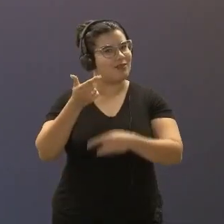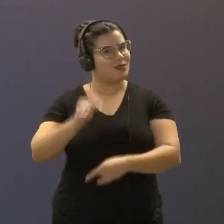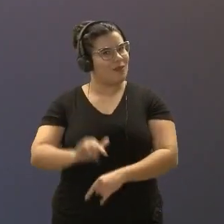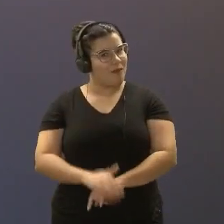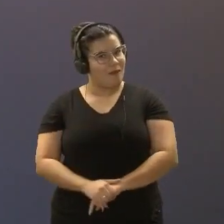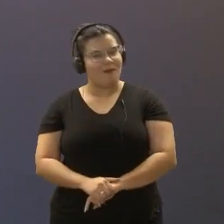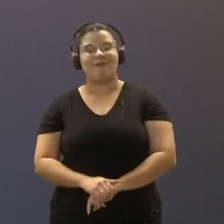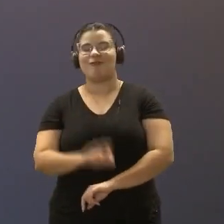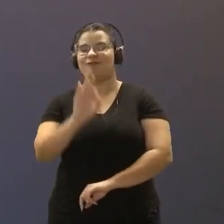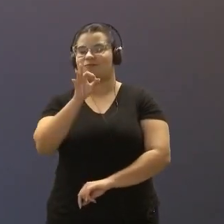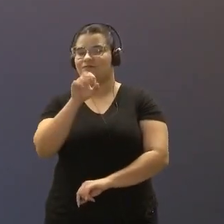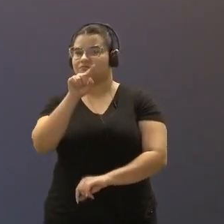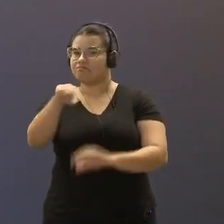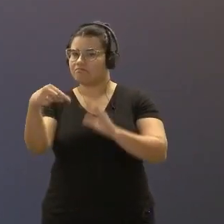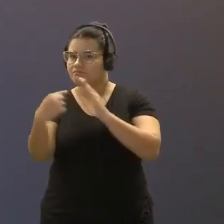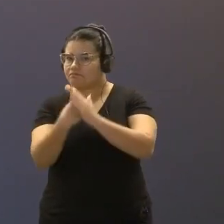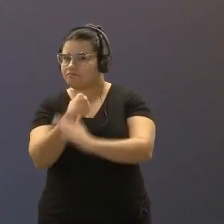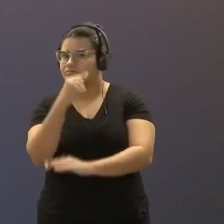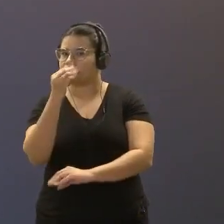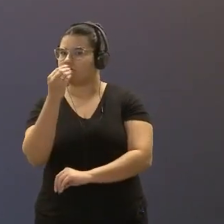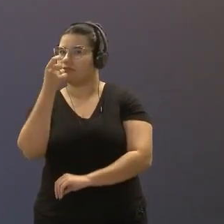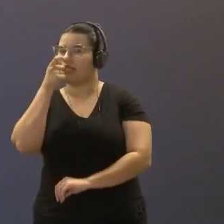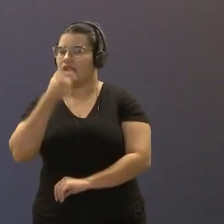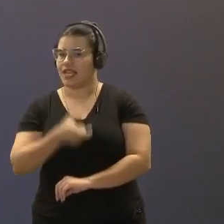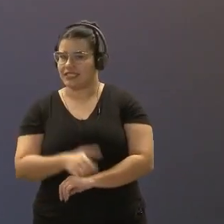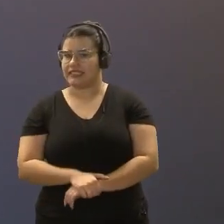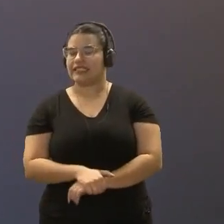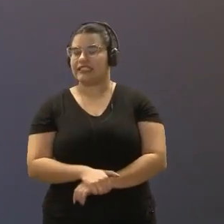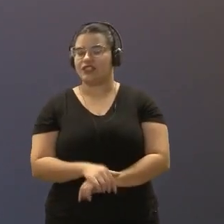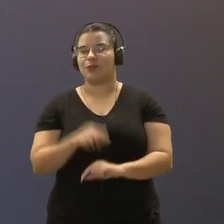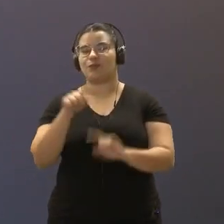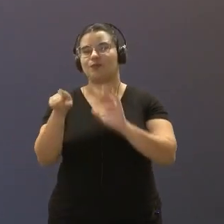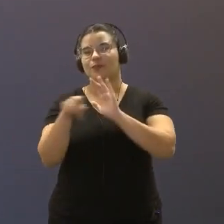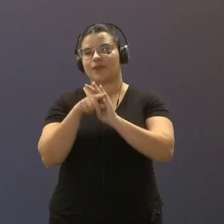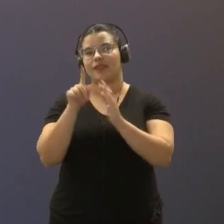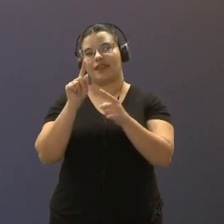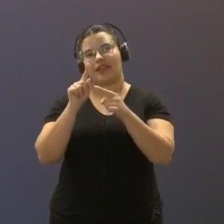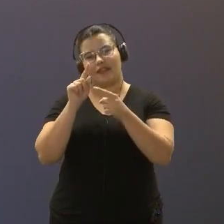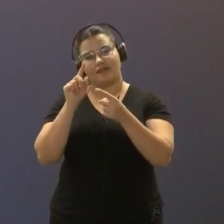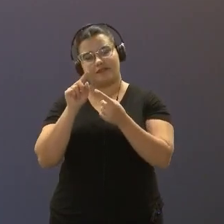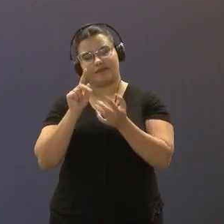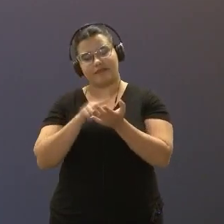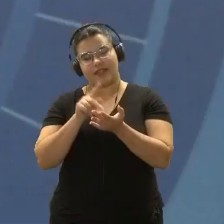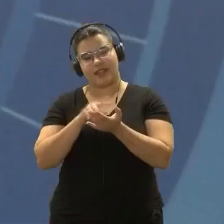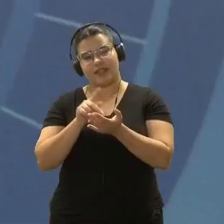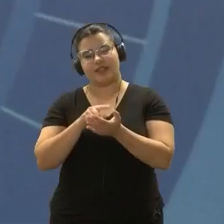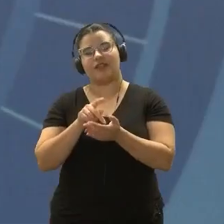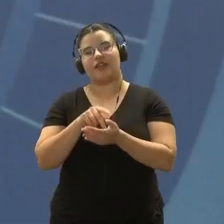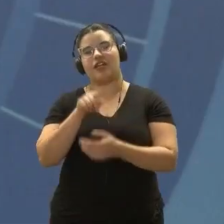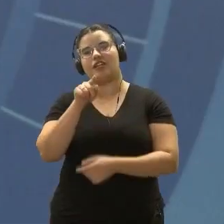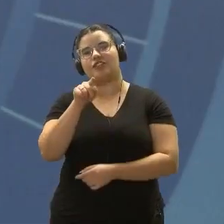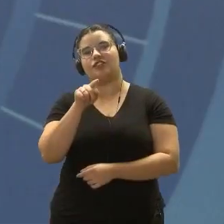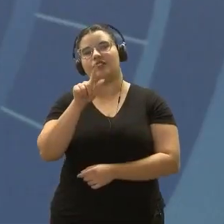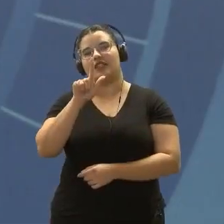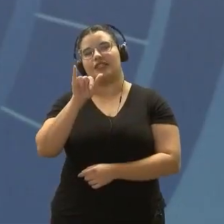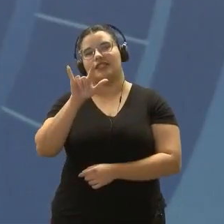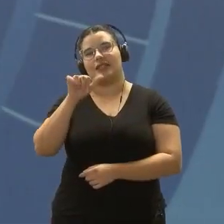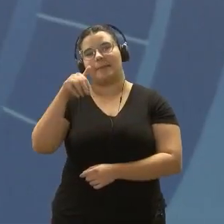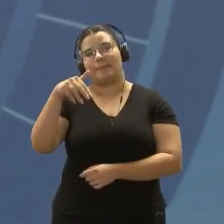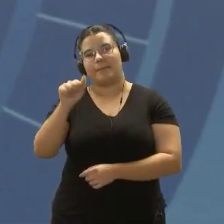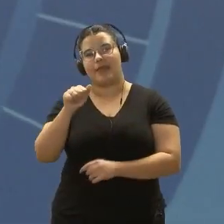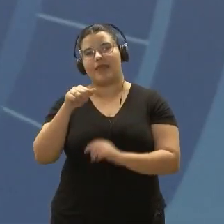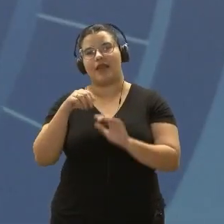Olha, Natane, a sua pergunta é muito interessante. Na verdade, a glicemia média, ela deriva da hemoglobina glicada,